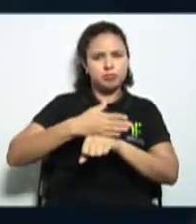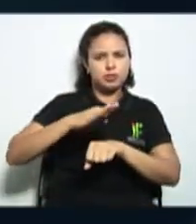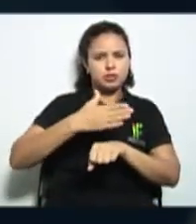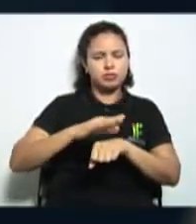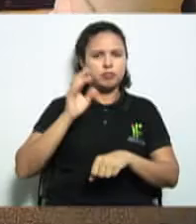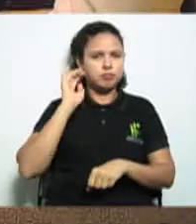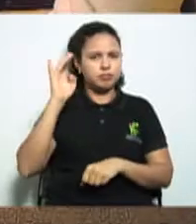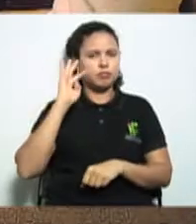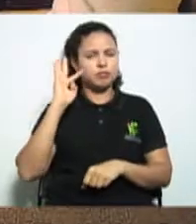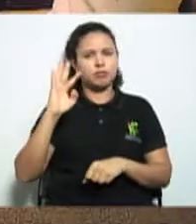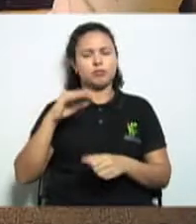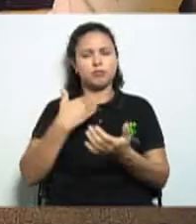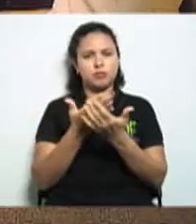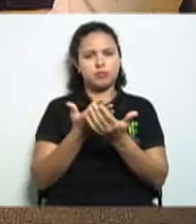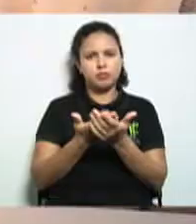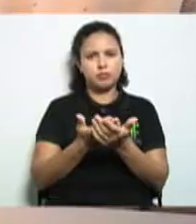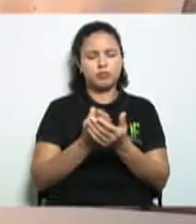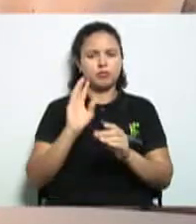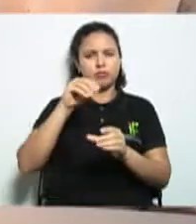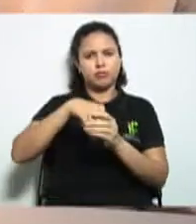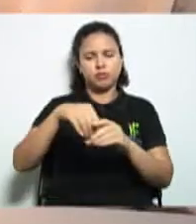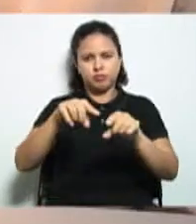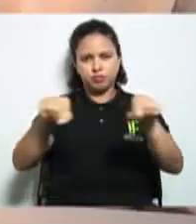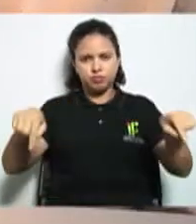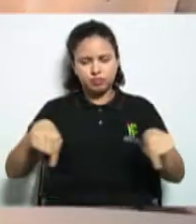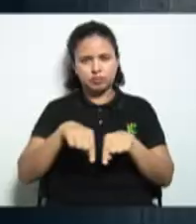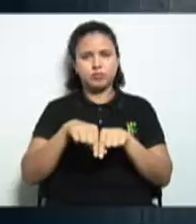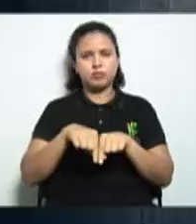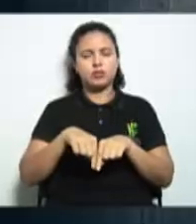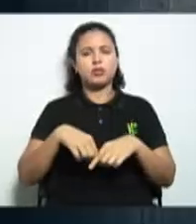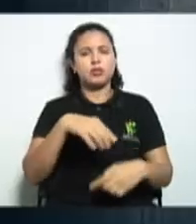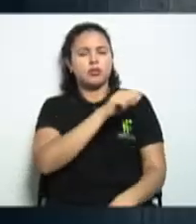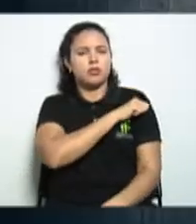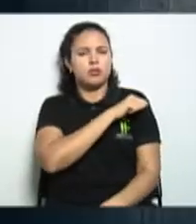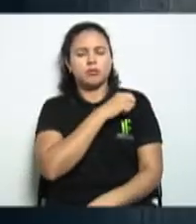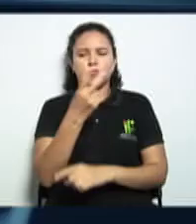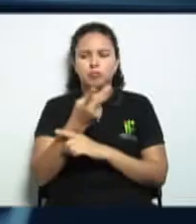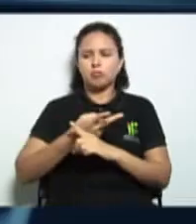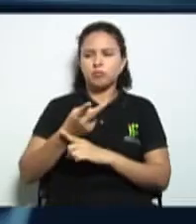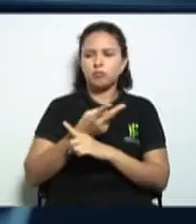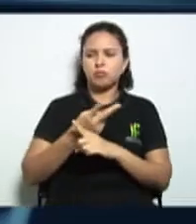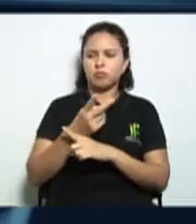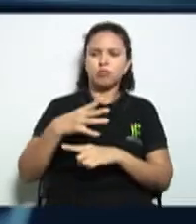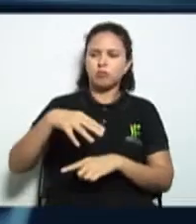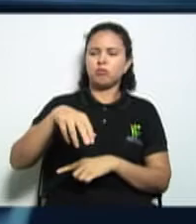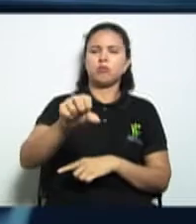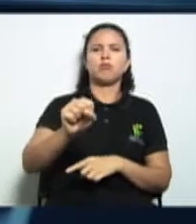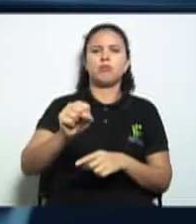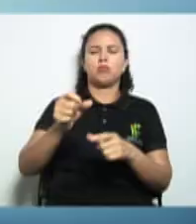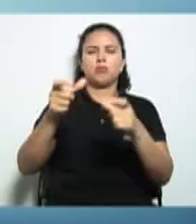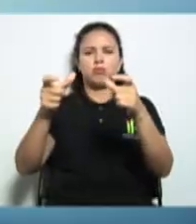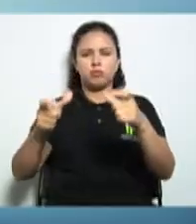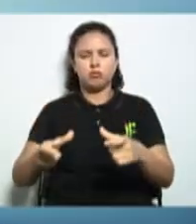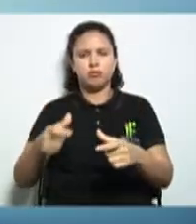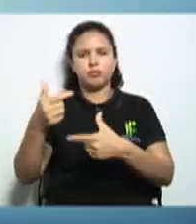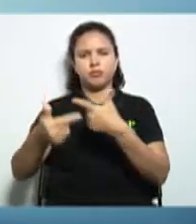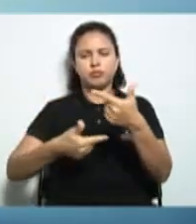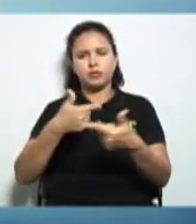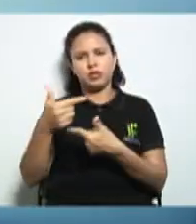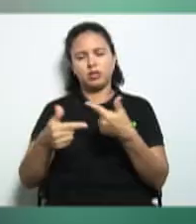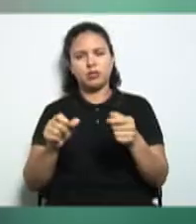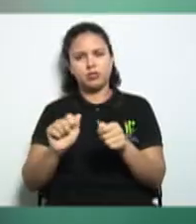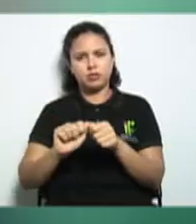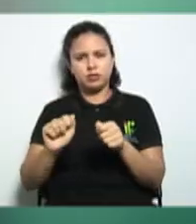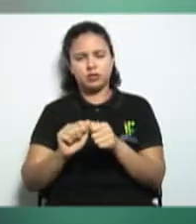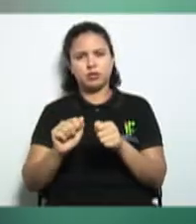sala de aula. É nessa fase que o estudante busca o seu espaço no mercado de trabalho, uma boa oportunidade de construir